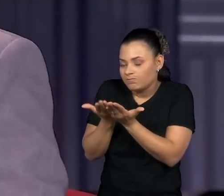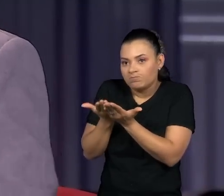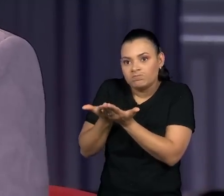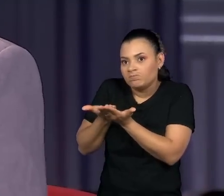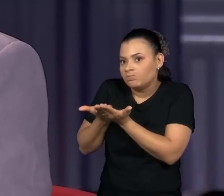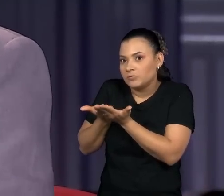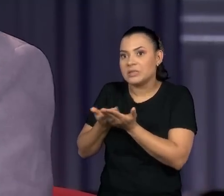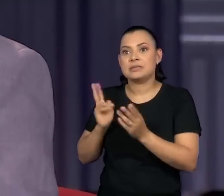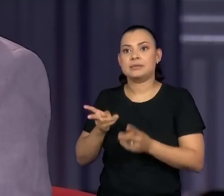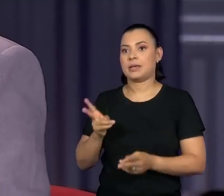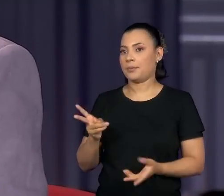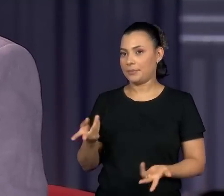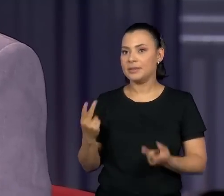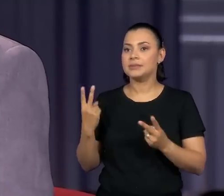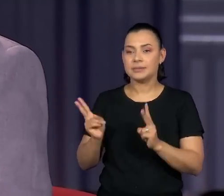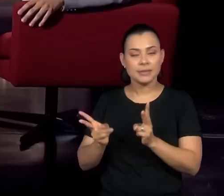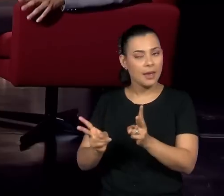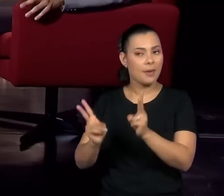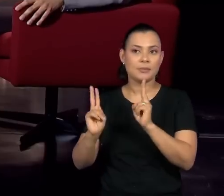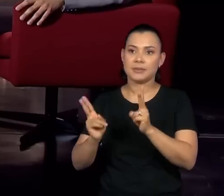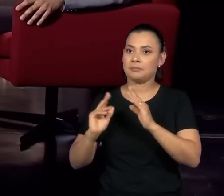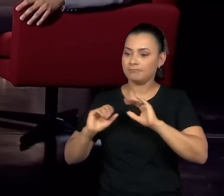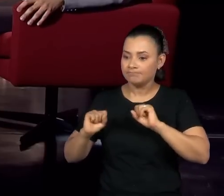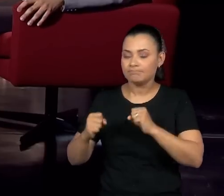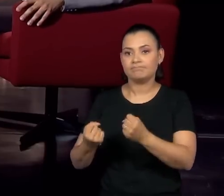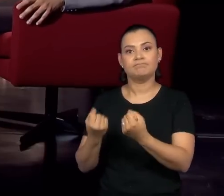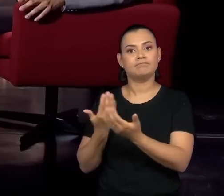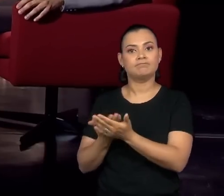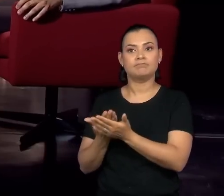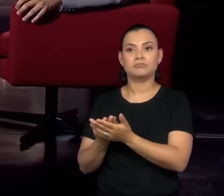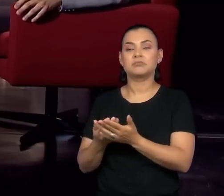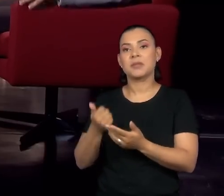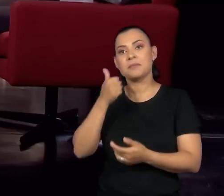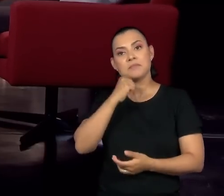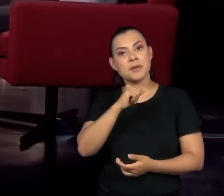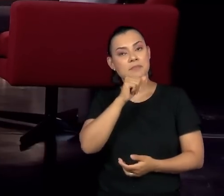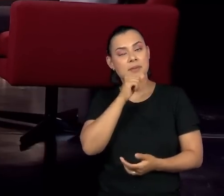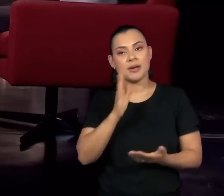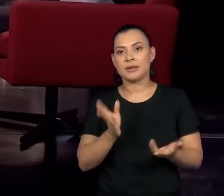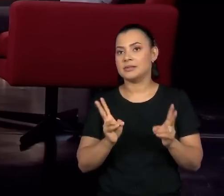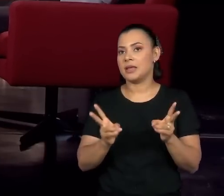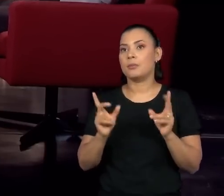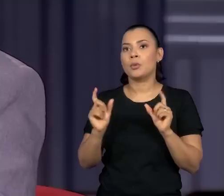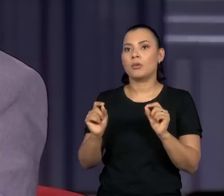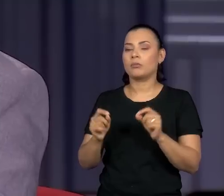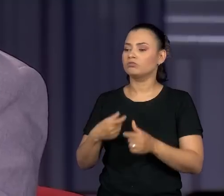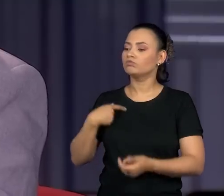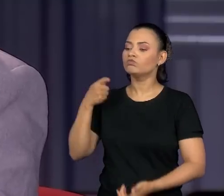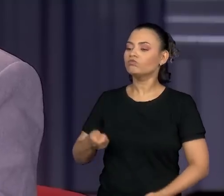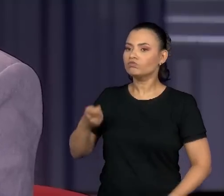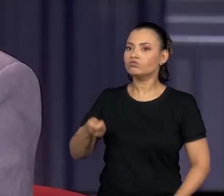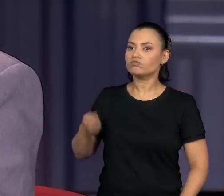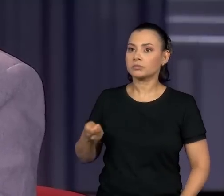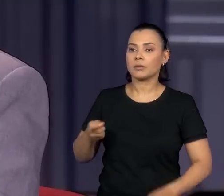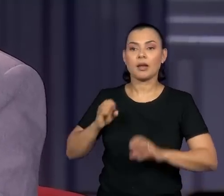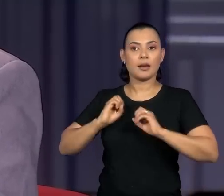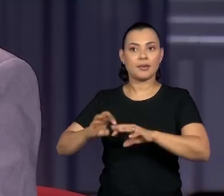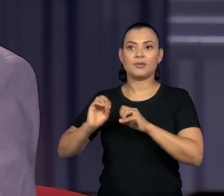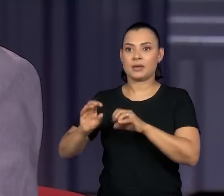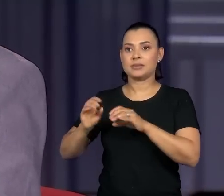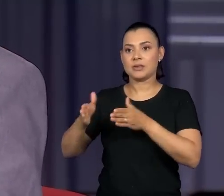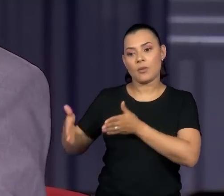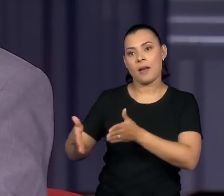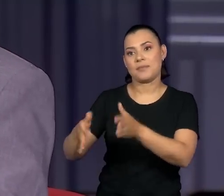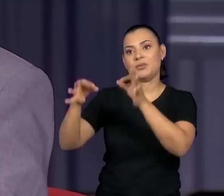aluno impecável. Isso é um orgulho que eu tenho de falar. Que maravilha. E minha mãe, meu Deus do céu, colocava a gente numa linha de que a educação é o